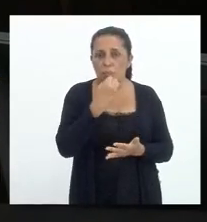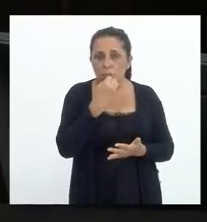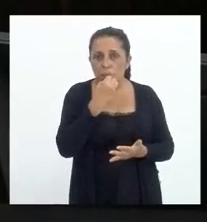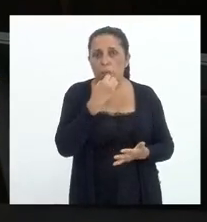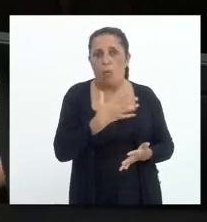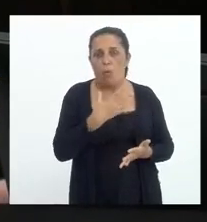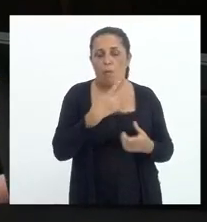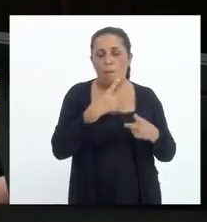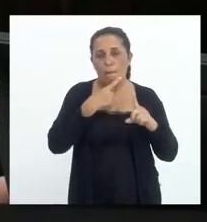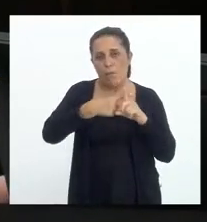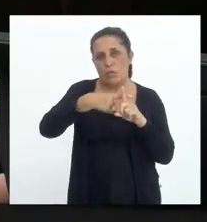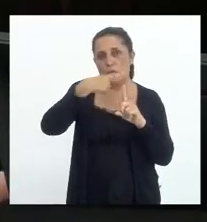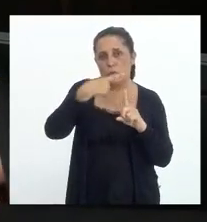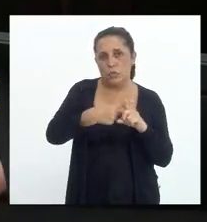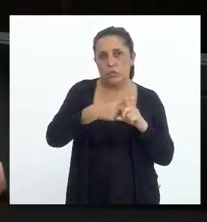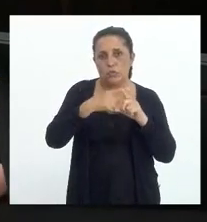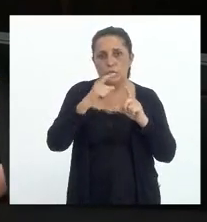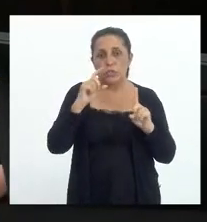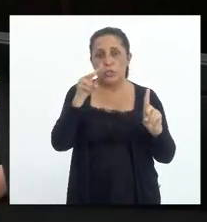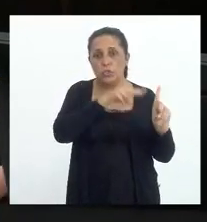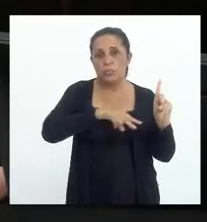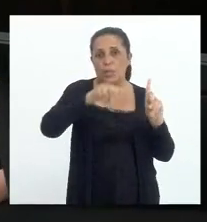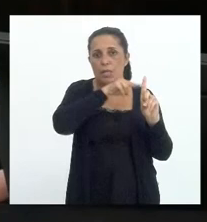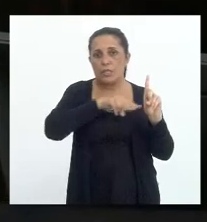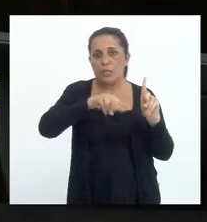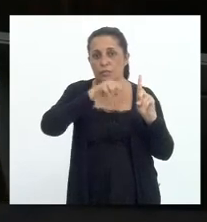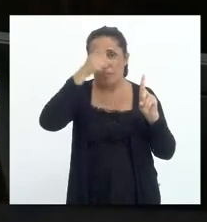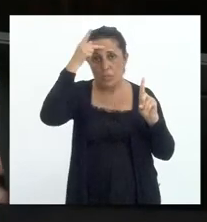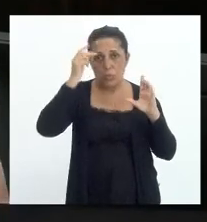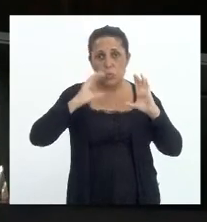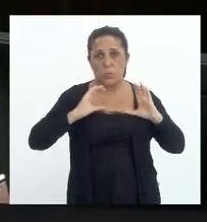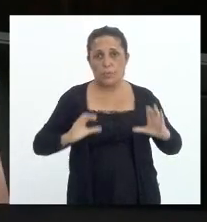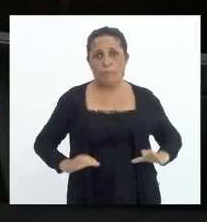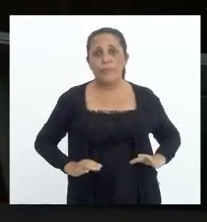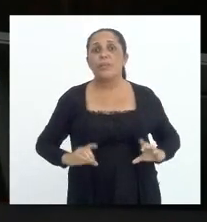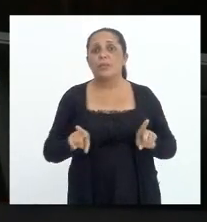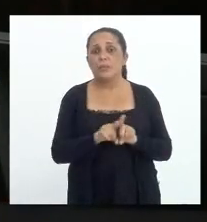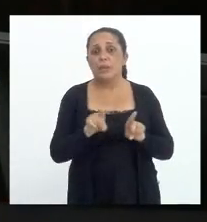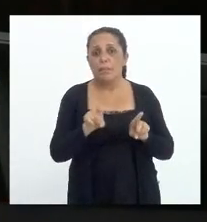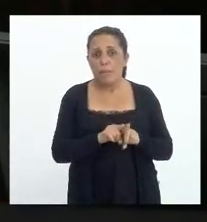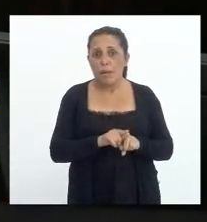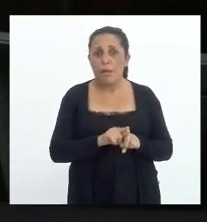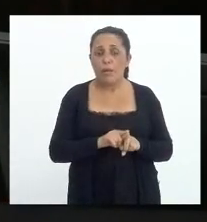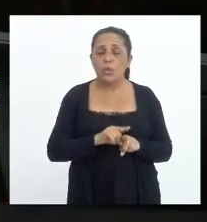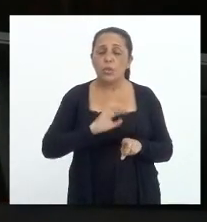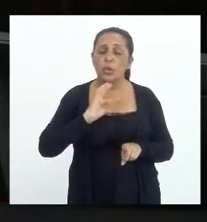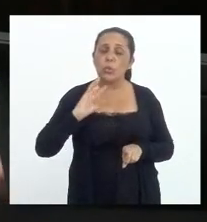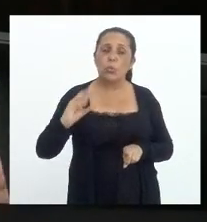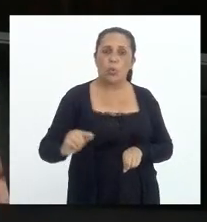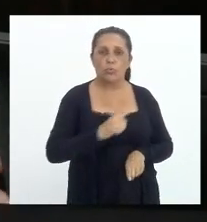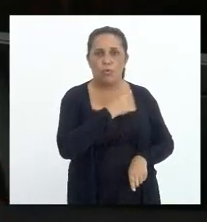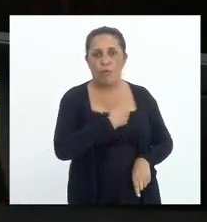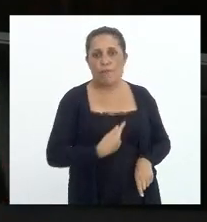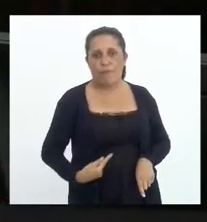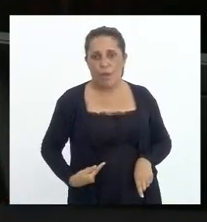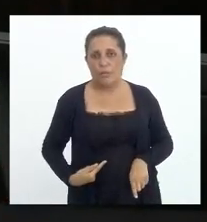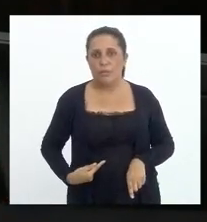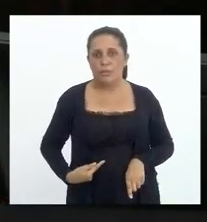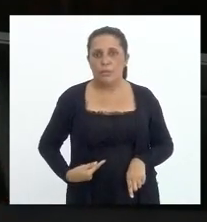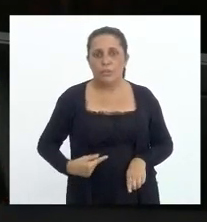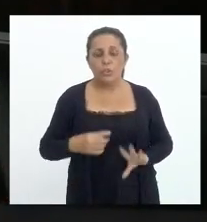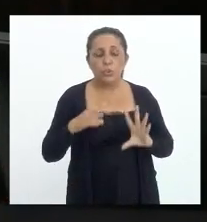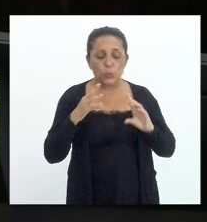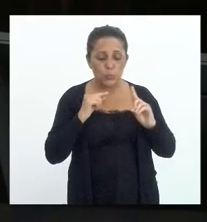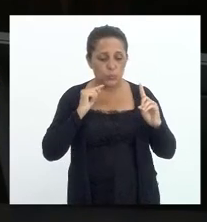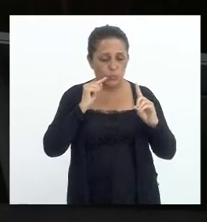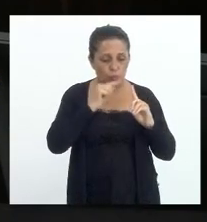algo positivo na expectativa do cidadão. E, ao mesmo tempo, para o resto do governo inteiro, nós estamos pegando todos os